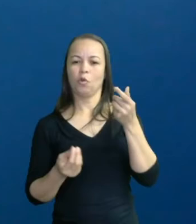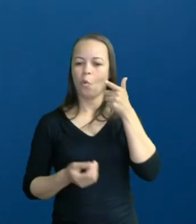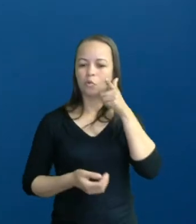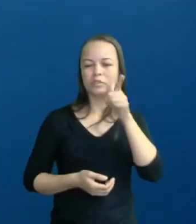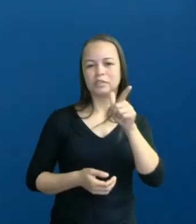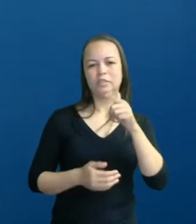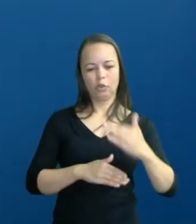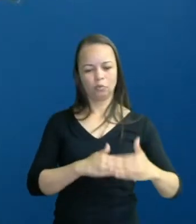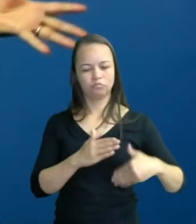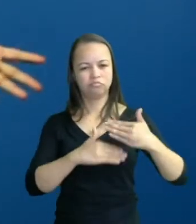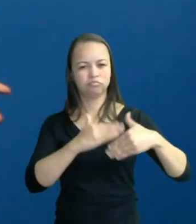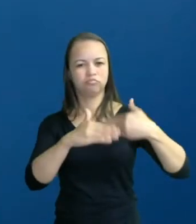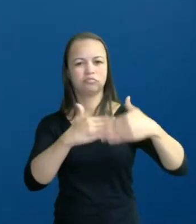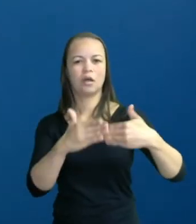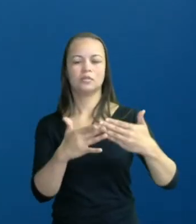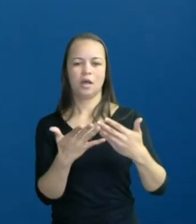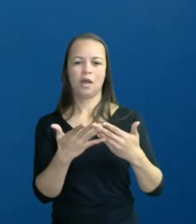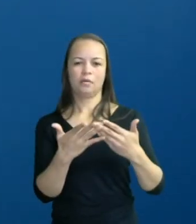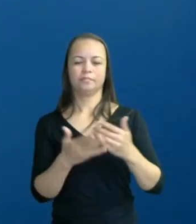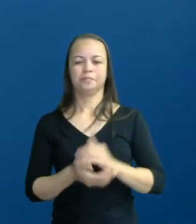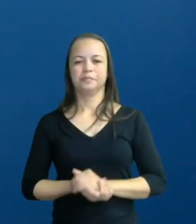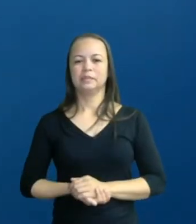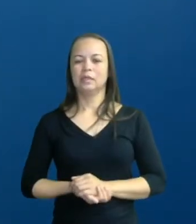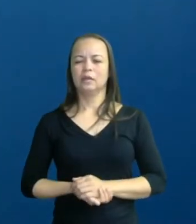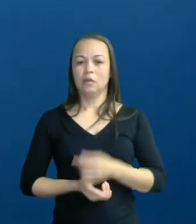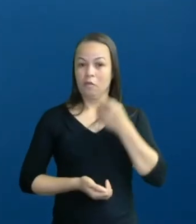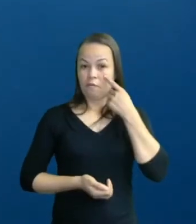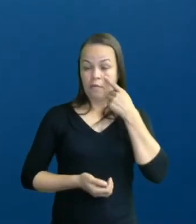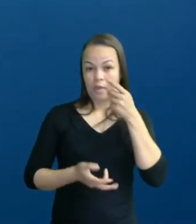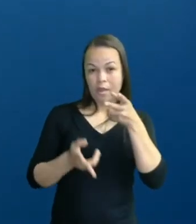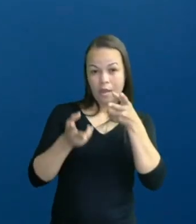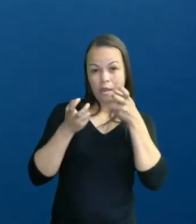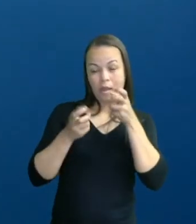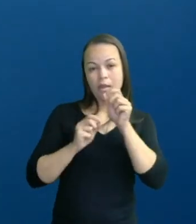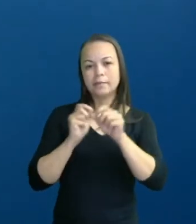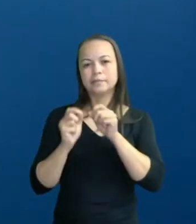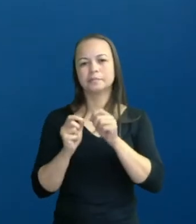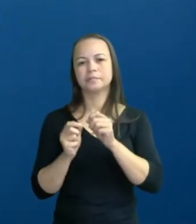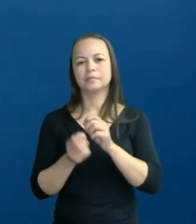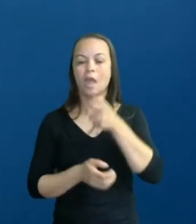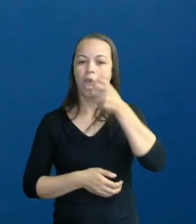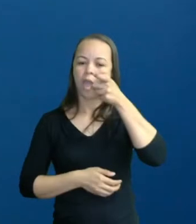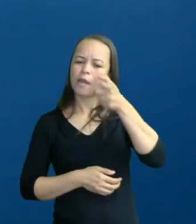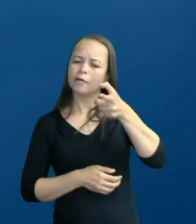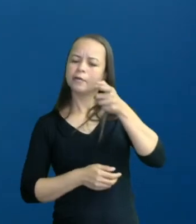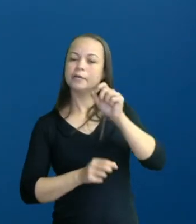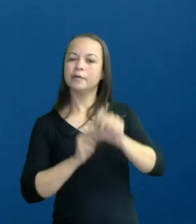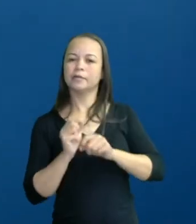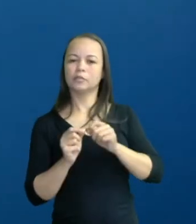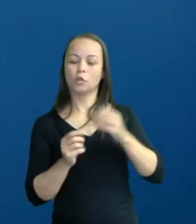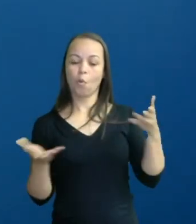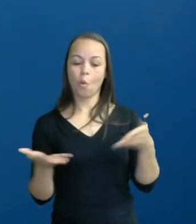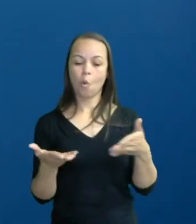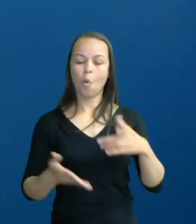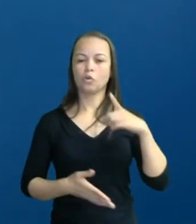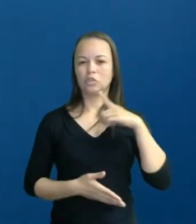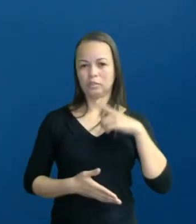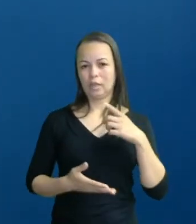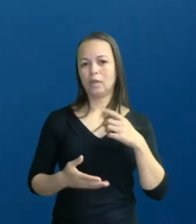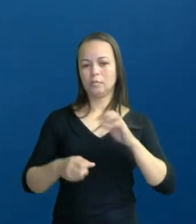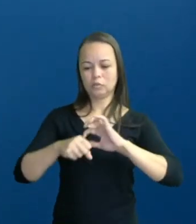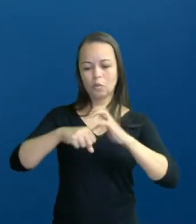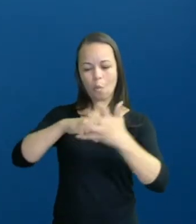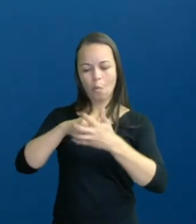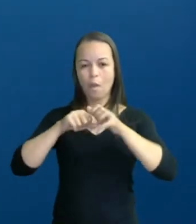tempo, comprar e vender produtos e serviços, assistir vídeos e muitas outras coisas. Espero que